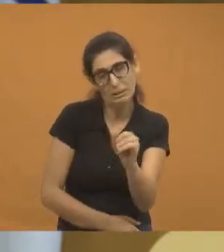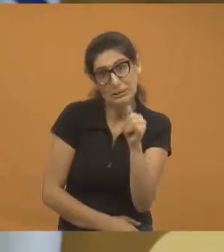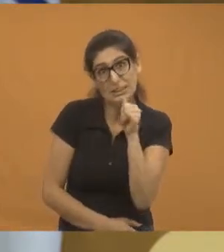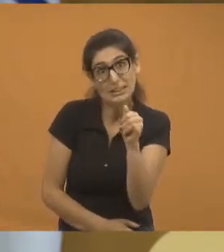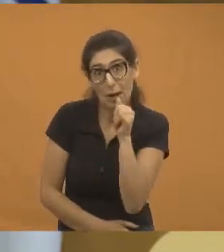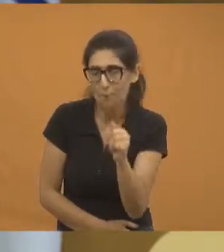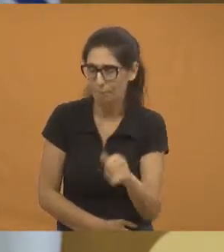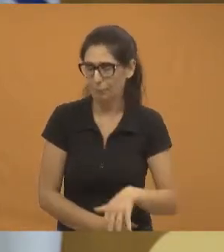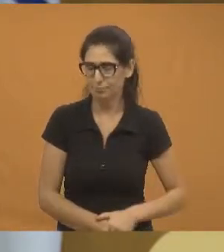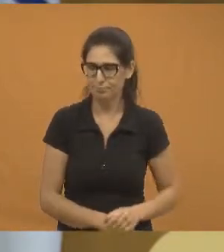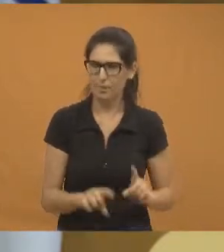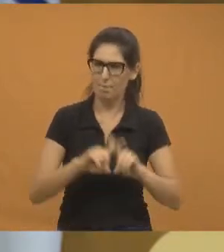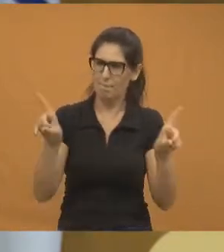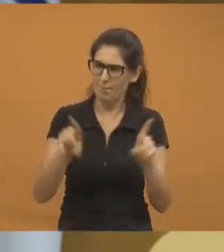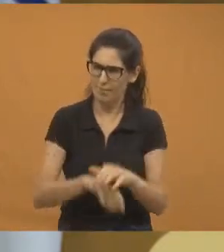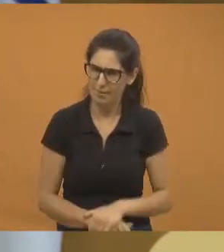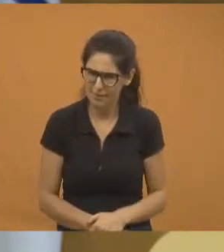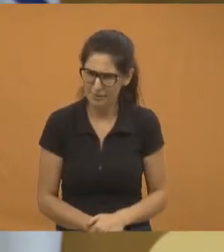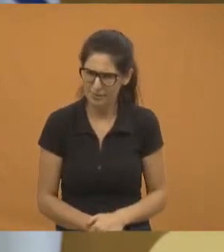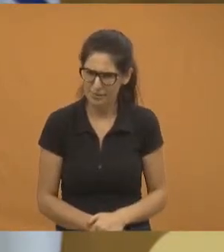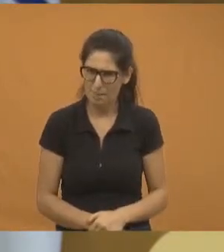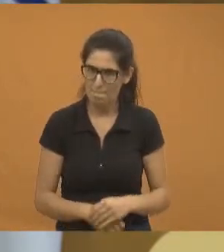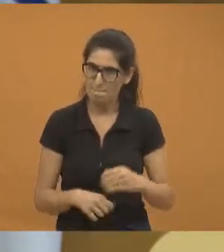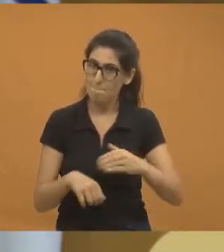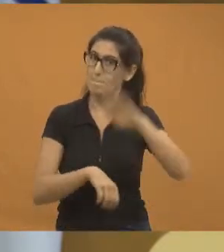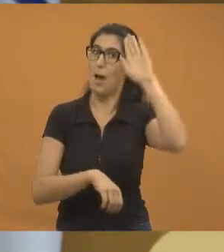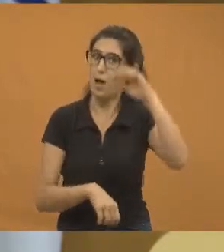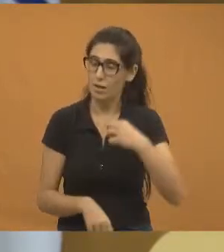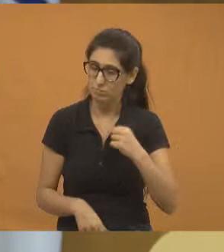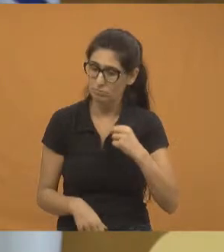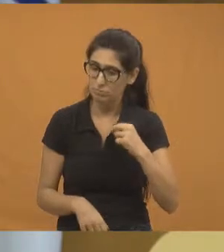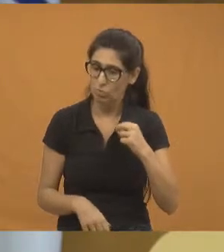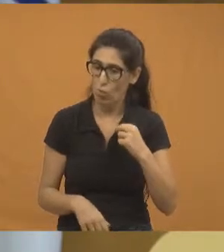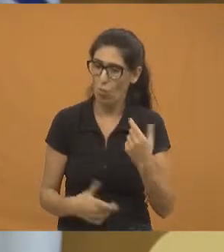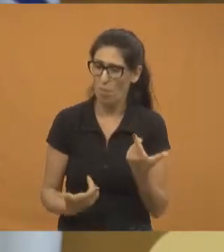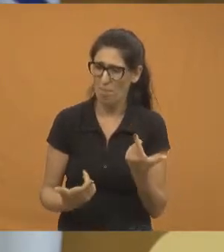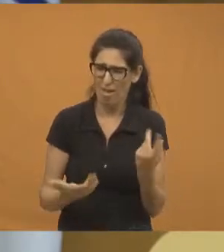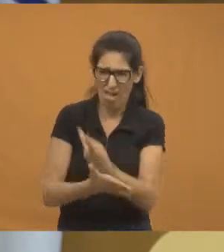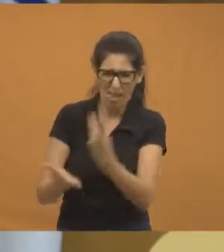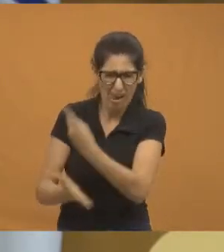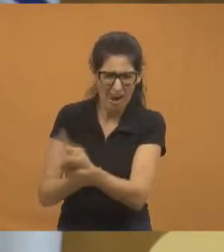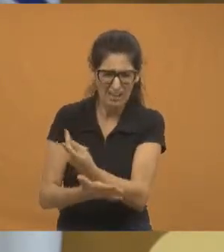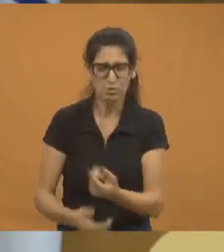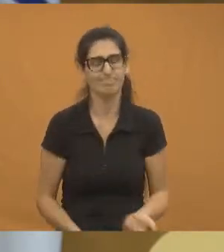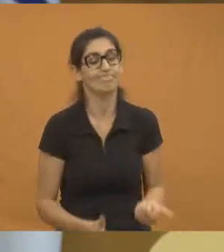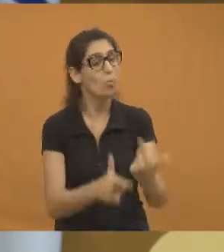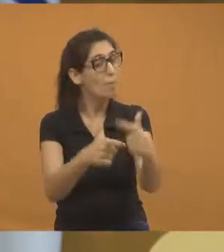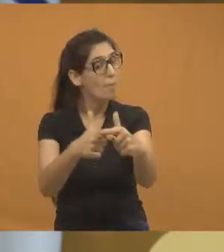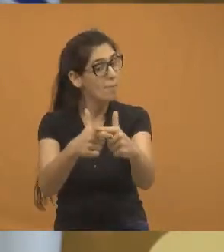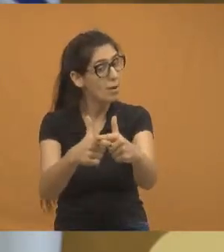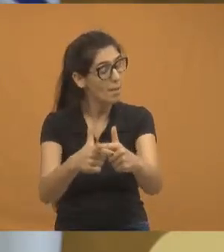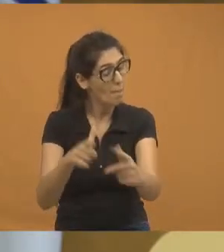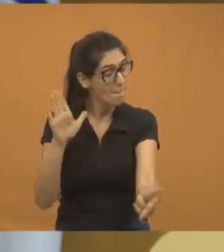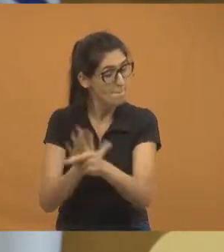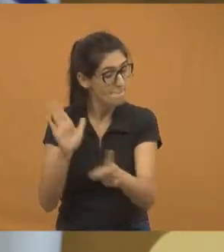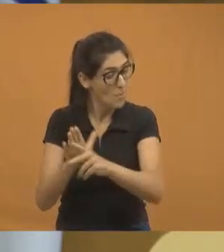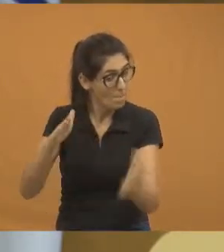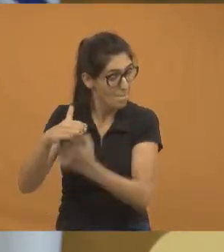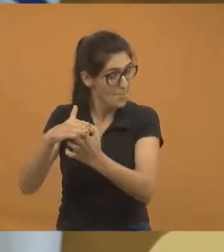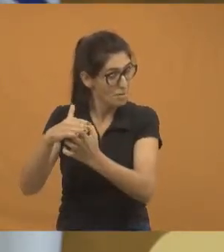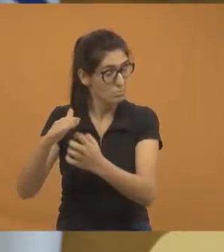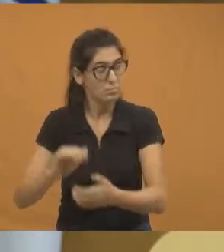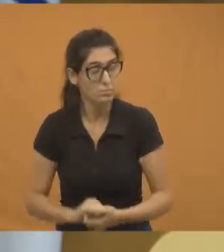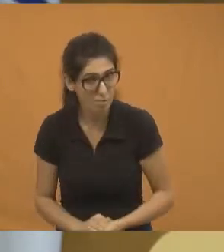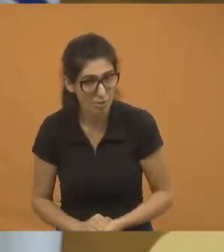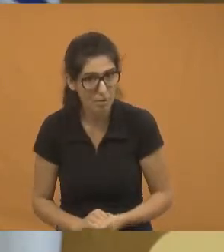disso aí o número já começa a assustar aí o problema da empresa então tem solução sim então de qualquer jeito tá errado se